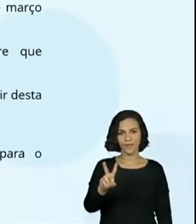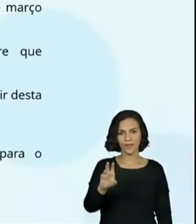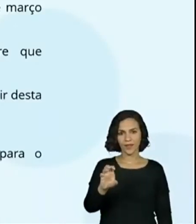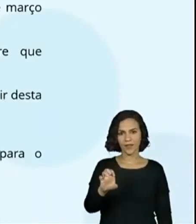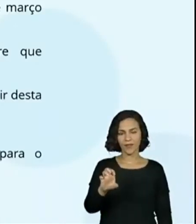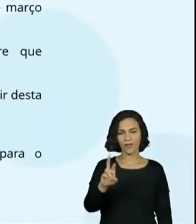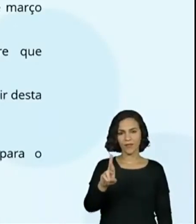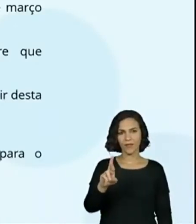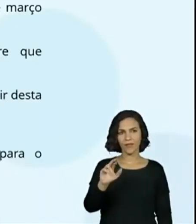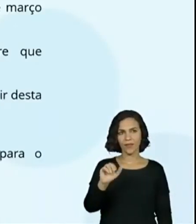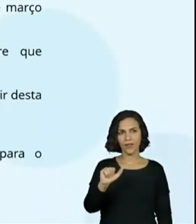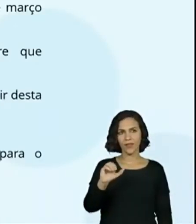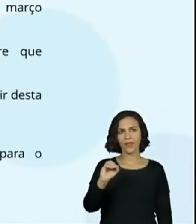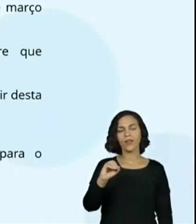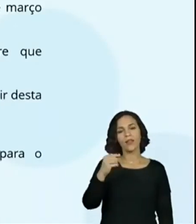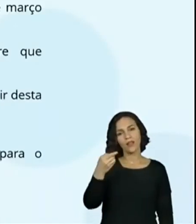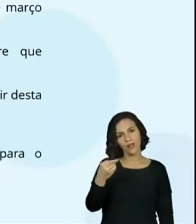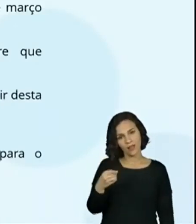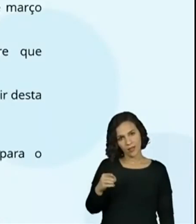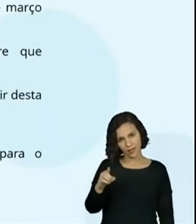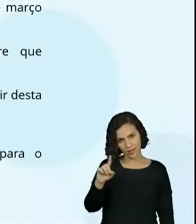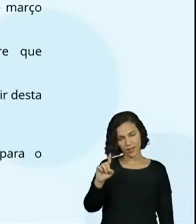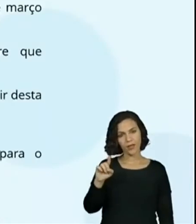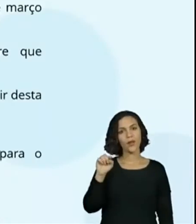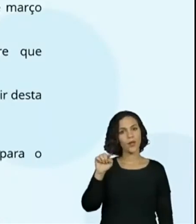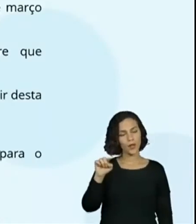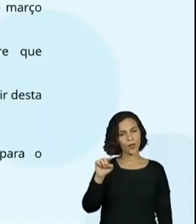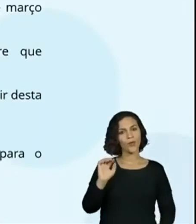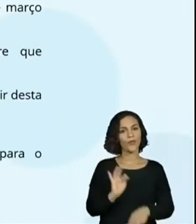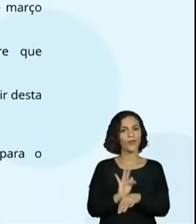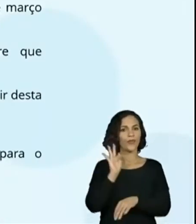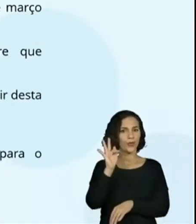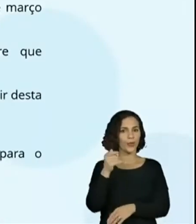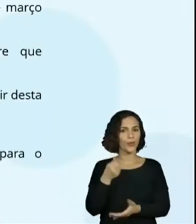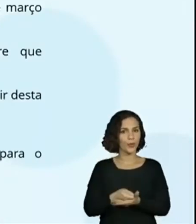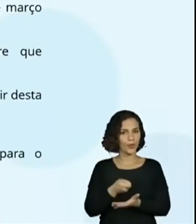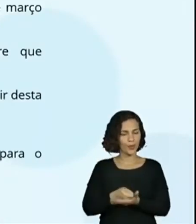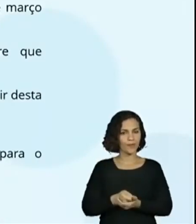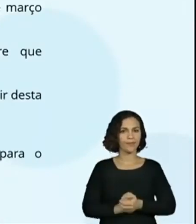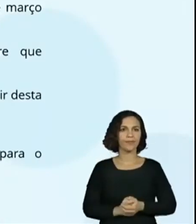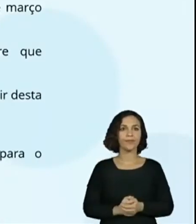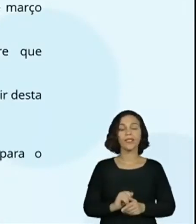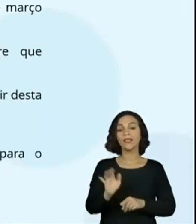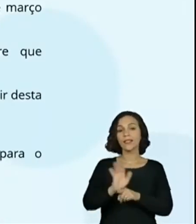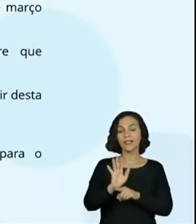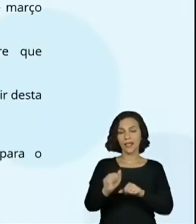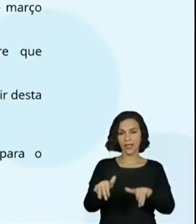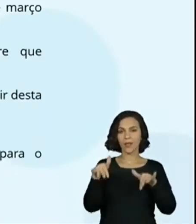dois, deverão, certo? Deverão. Os cinemas também deverão. Sim.